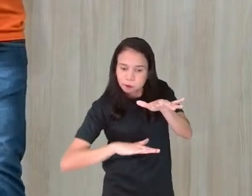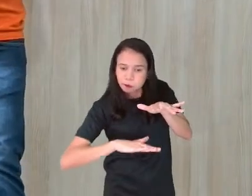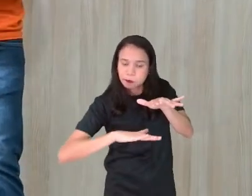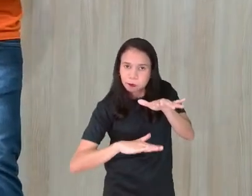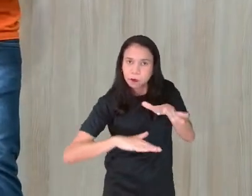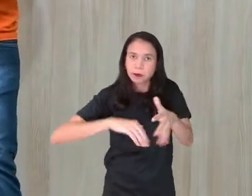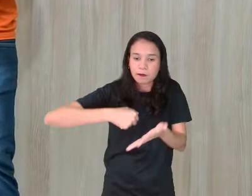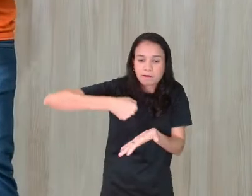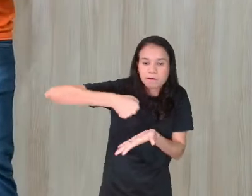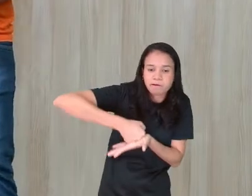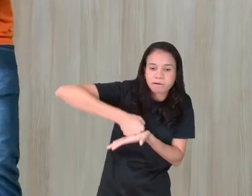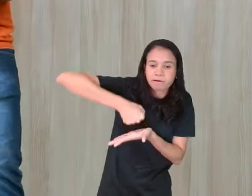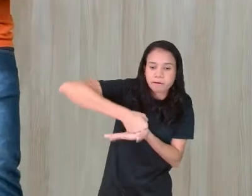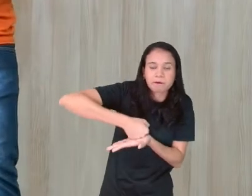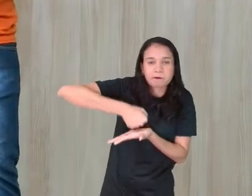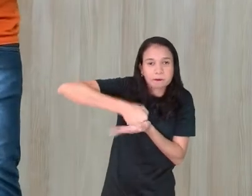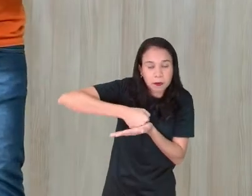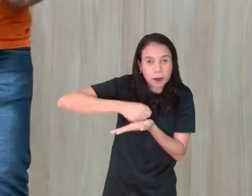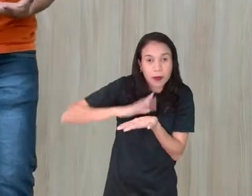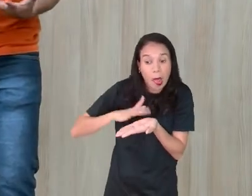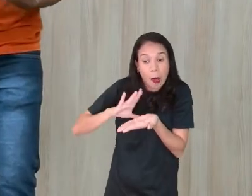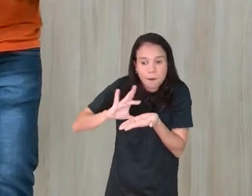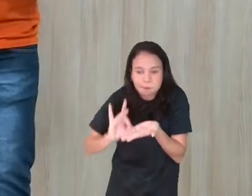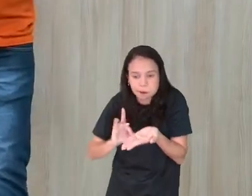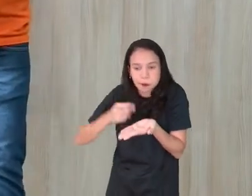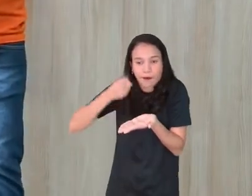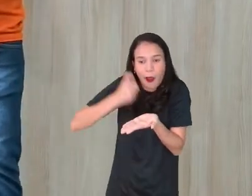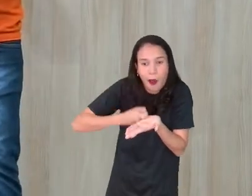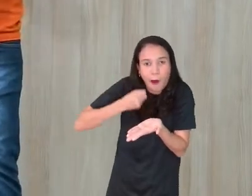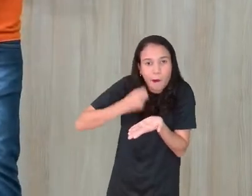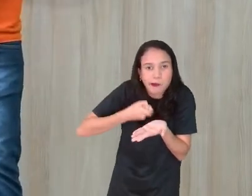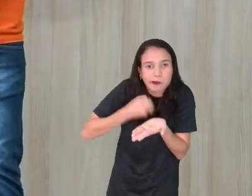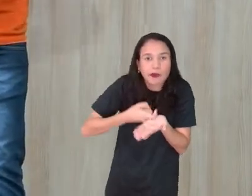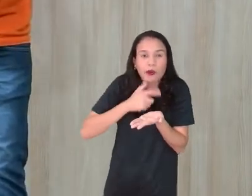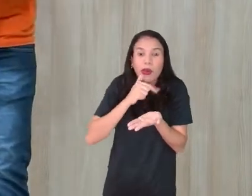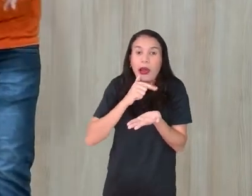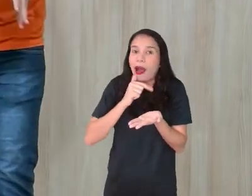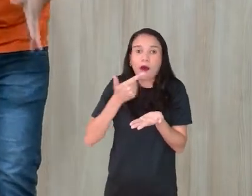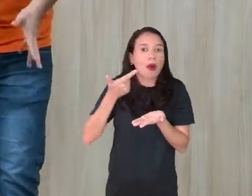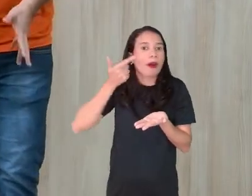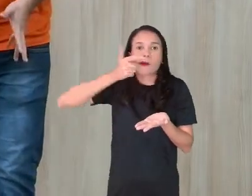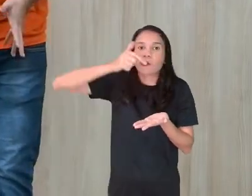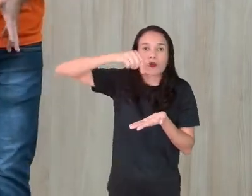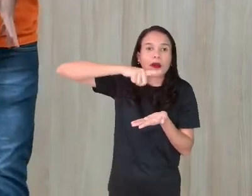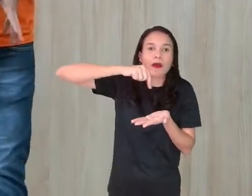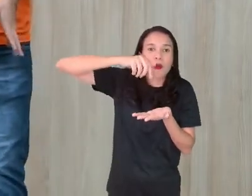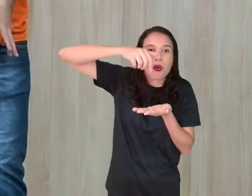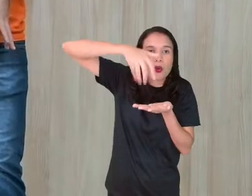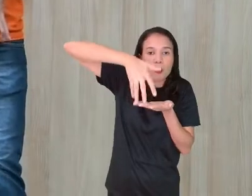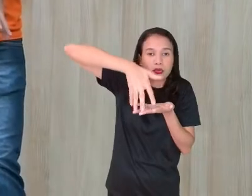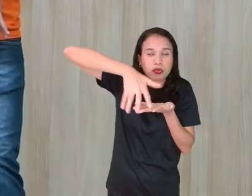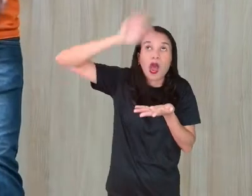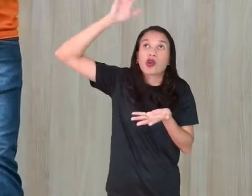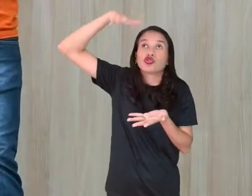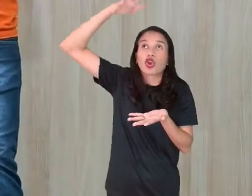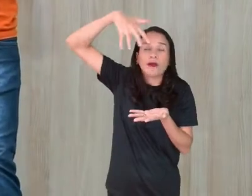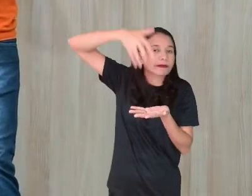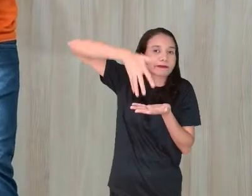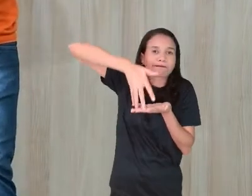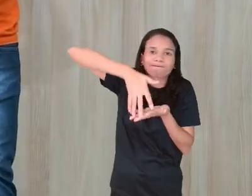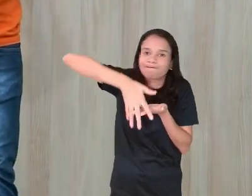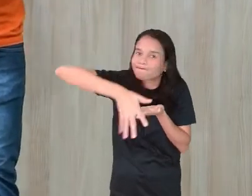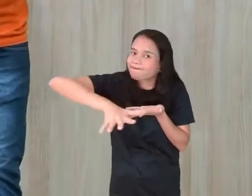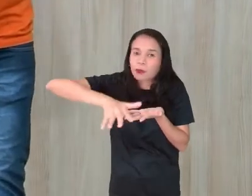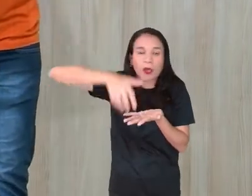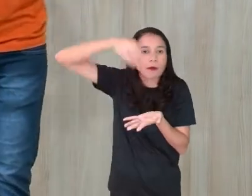compactar o solo. Quando o solo está compactado, vai fazer com que a água não infiltre quando chove. E isso vai causar